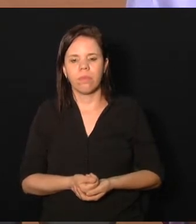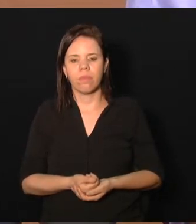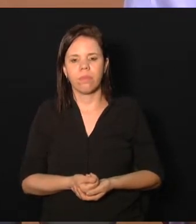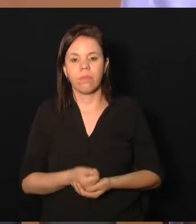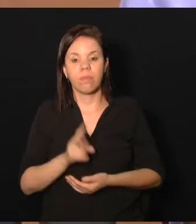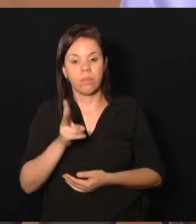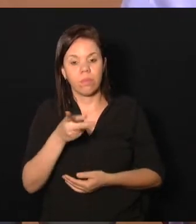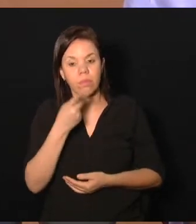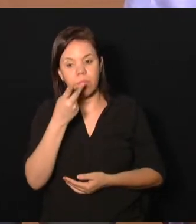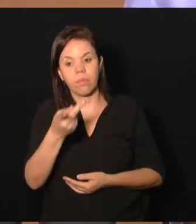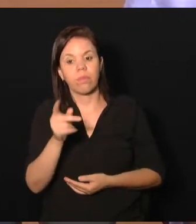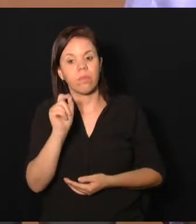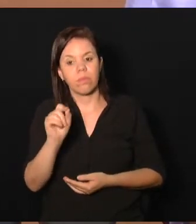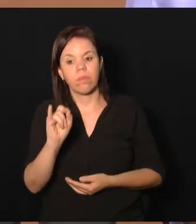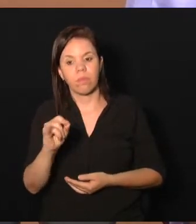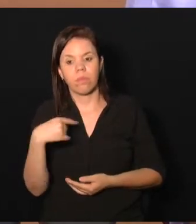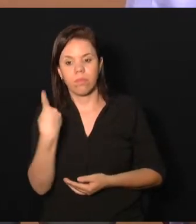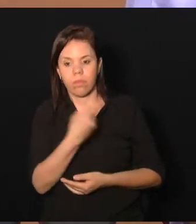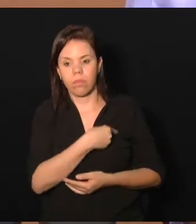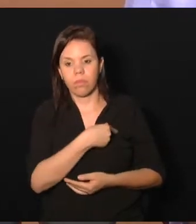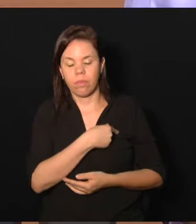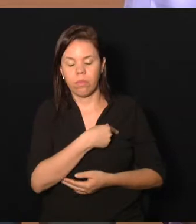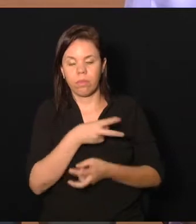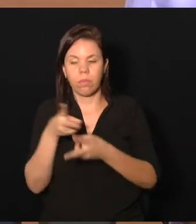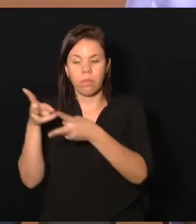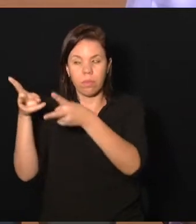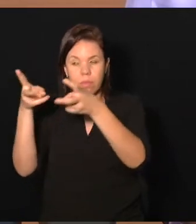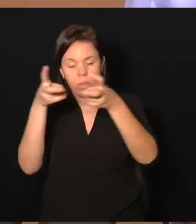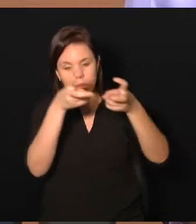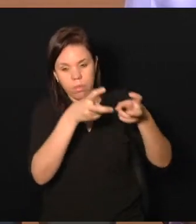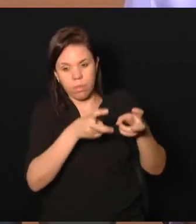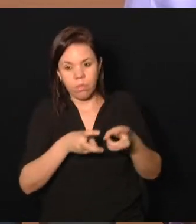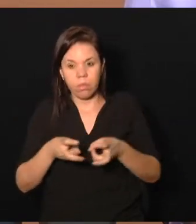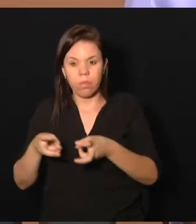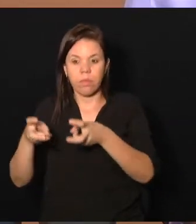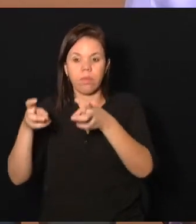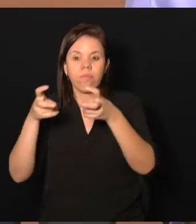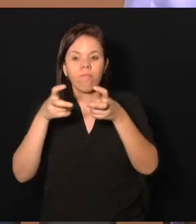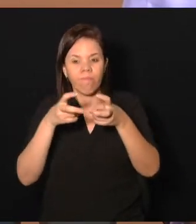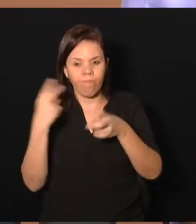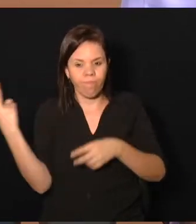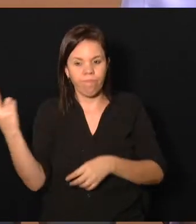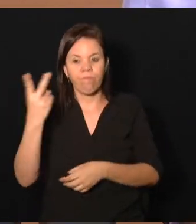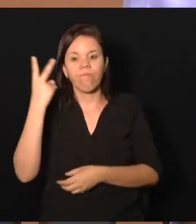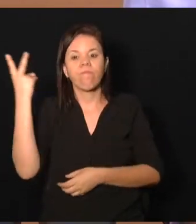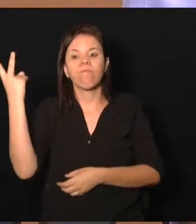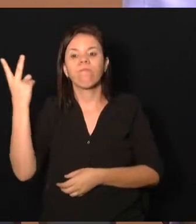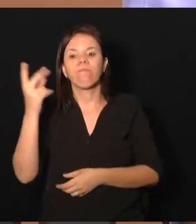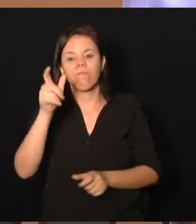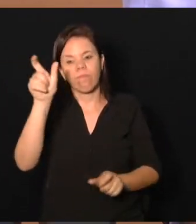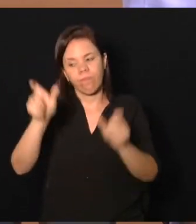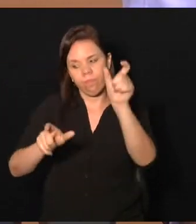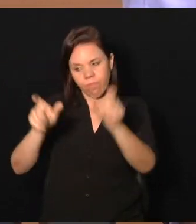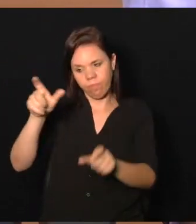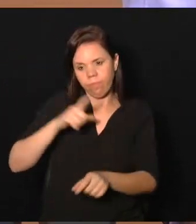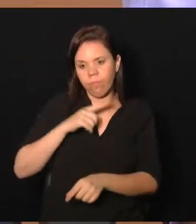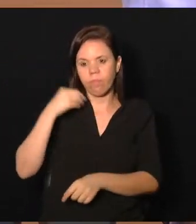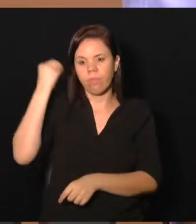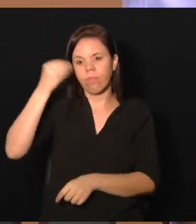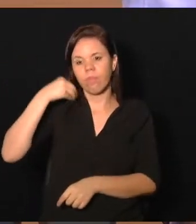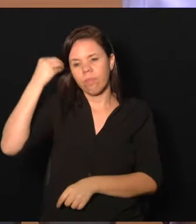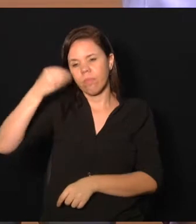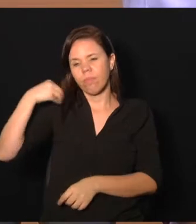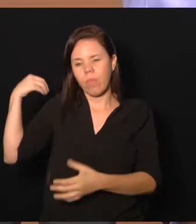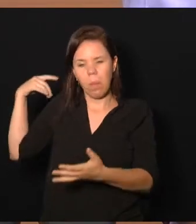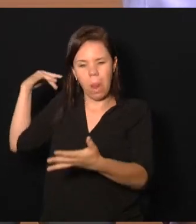se a gente abrisse os olhos e olhasse com devido valor àqueles que têm uma experiência, uma vasta